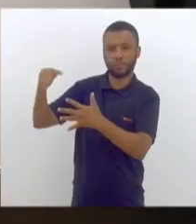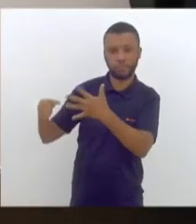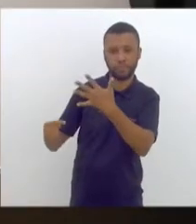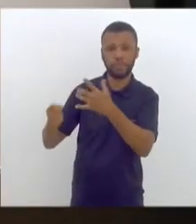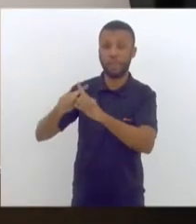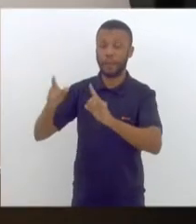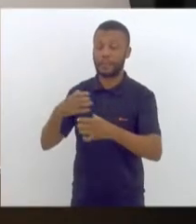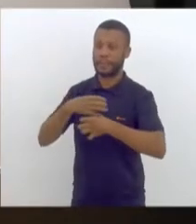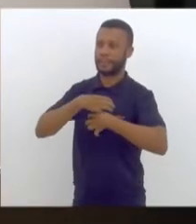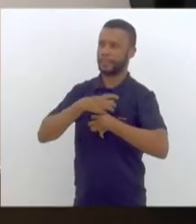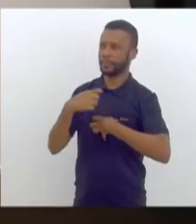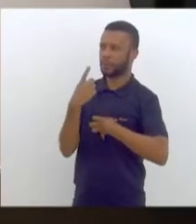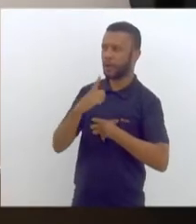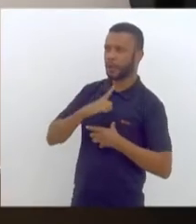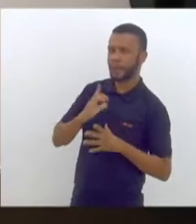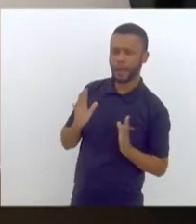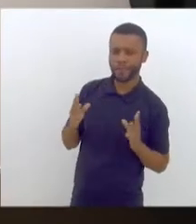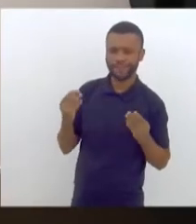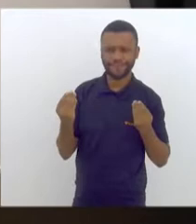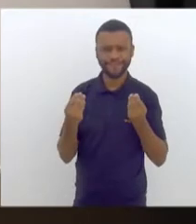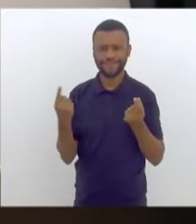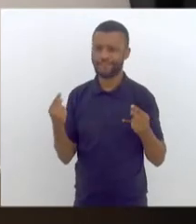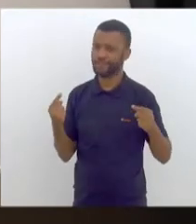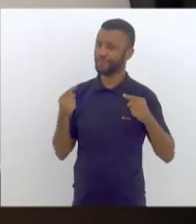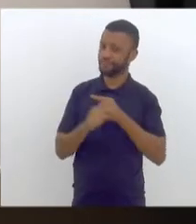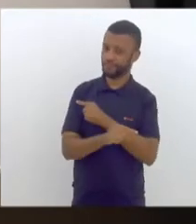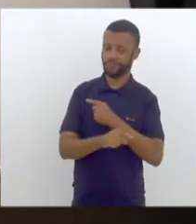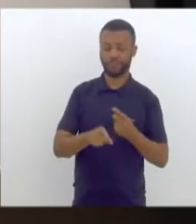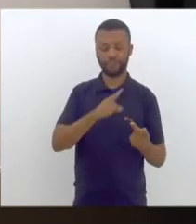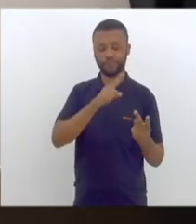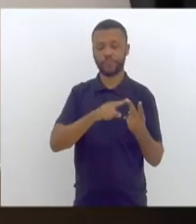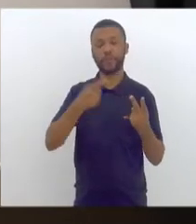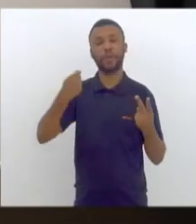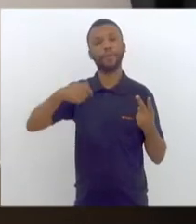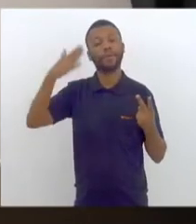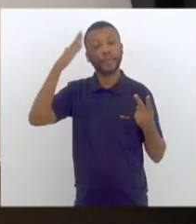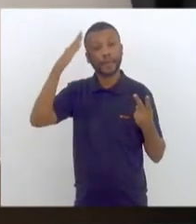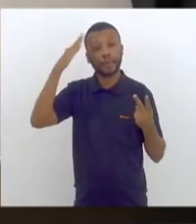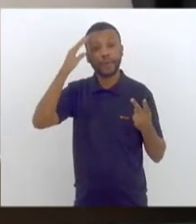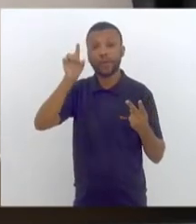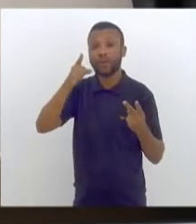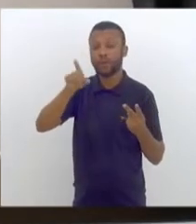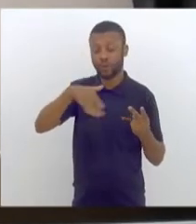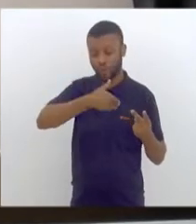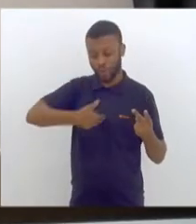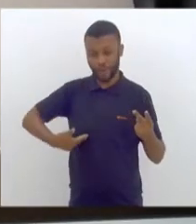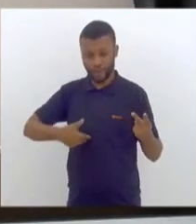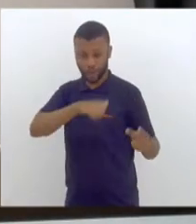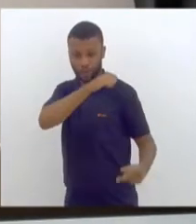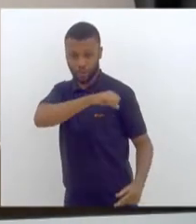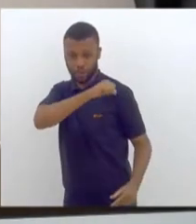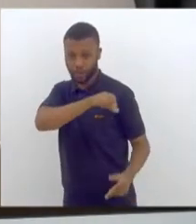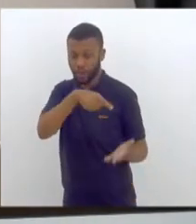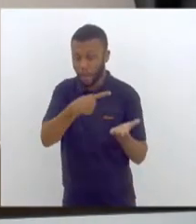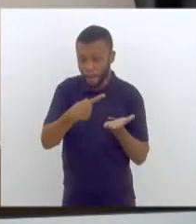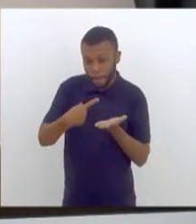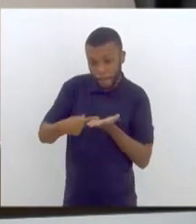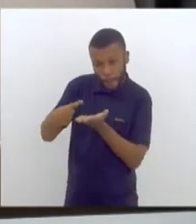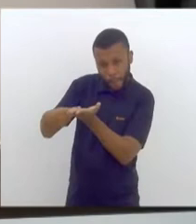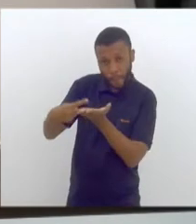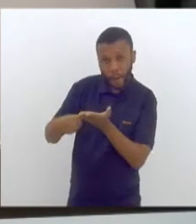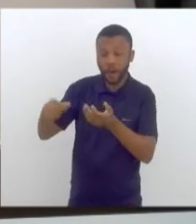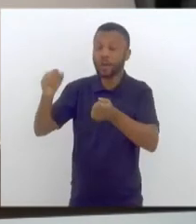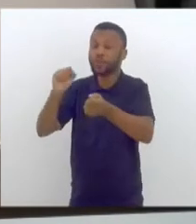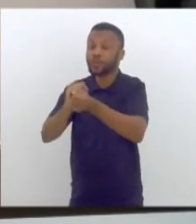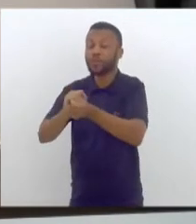o sentimento que a gente tem tá E queria também saber das tratativas do governo estadual com o governo federal exatamente